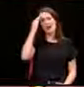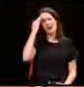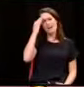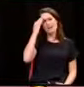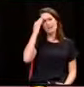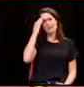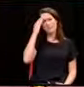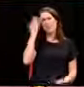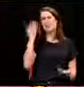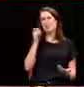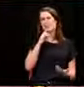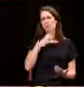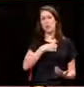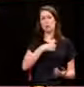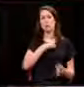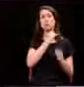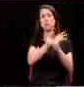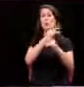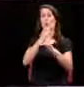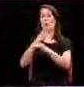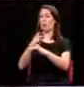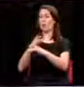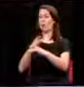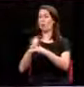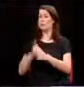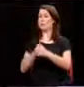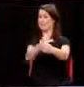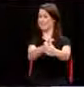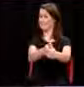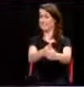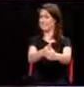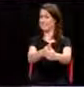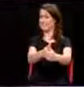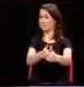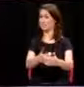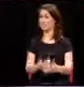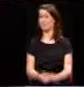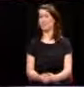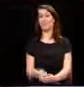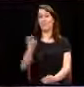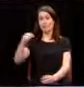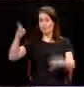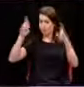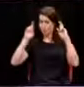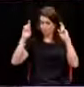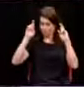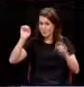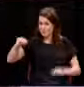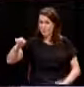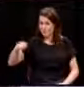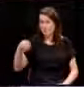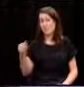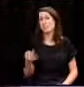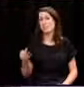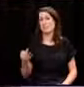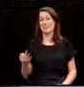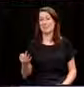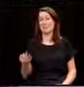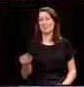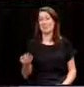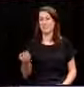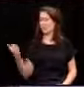seguida por outros? Seria o melhor elogio que se podia fazer, não é? Sim, esperemos que sim. Sim, esperemos que sim. Ambos respondem que